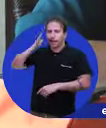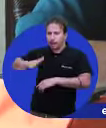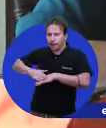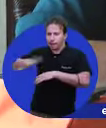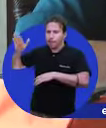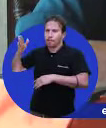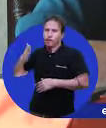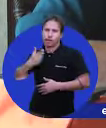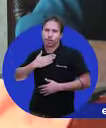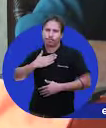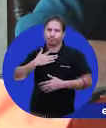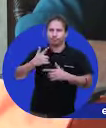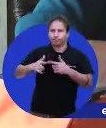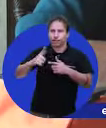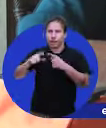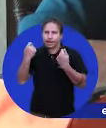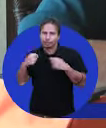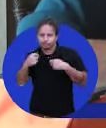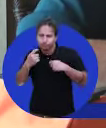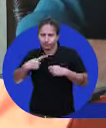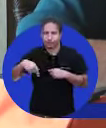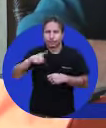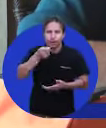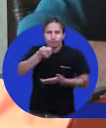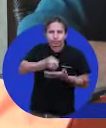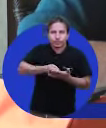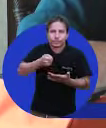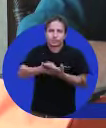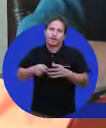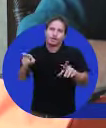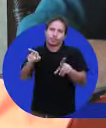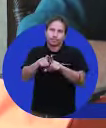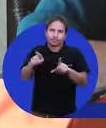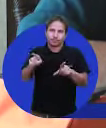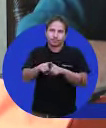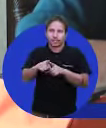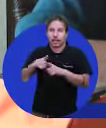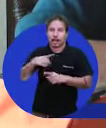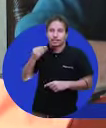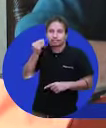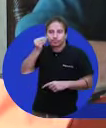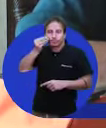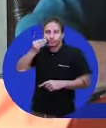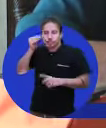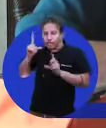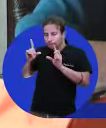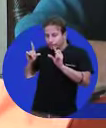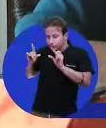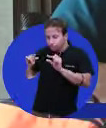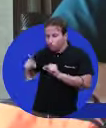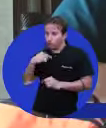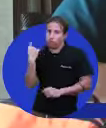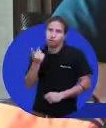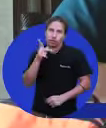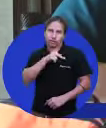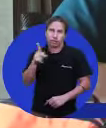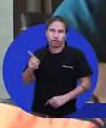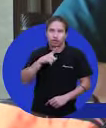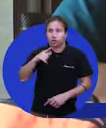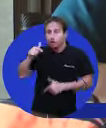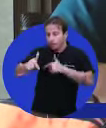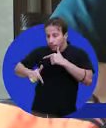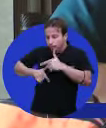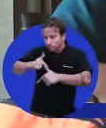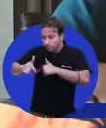entender mais as nossas necessidades, entender as nossas dificuldades e vão tentar amenizá-las. Nós, professores,